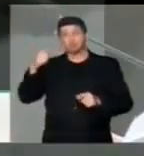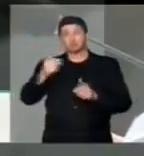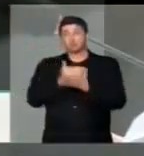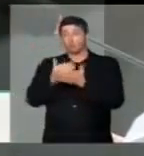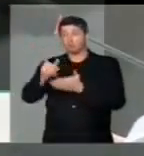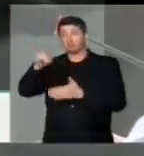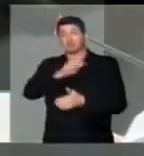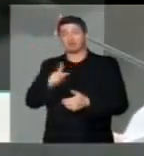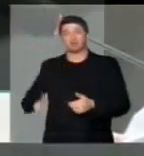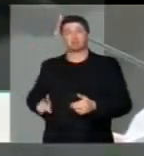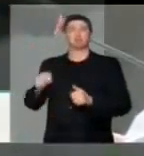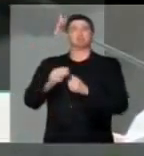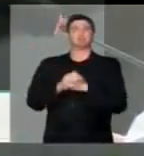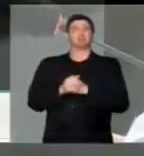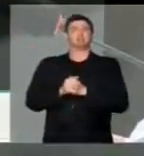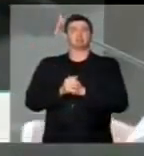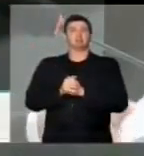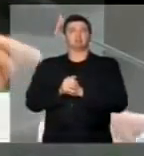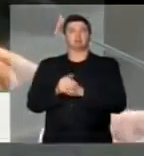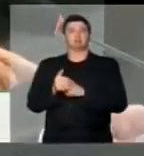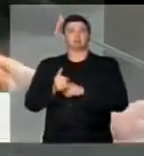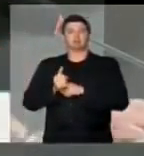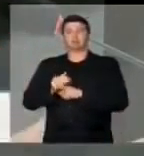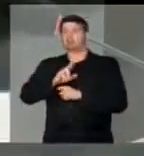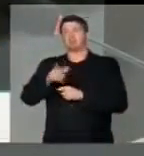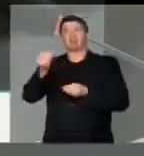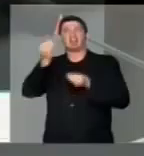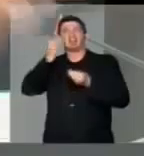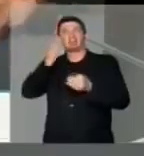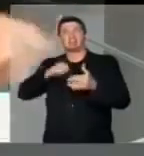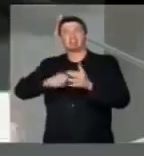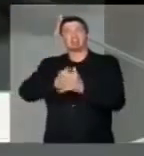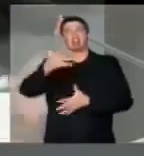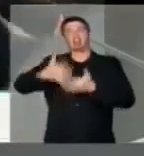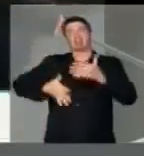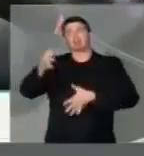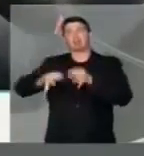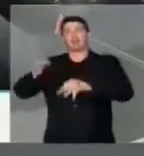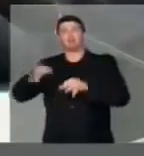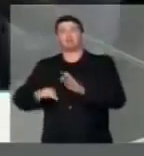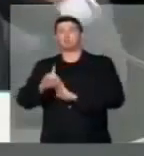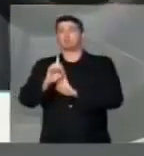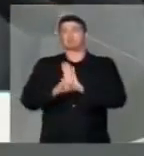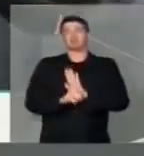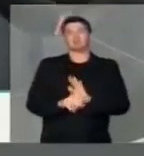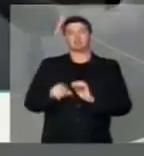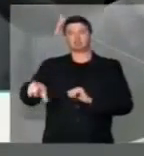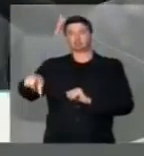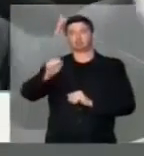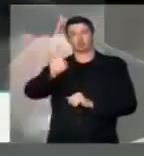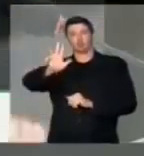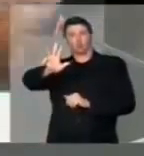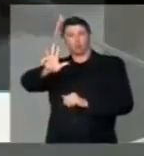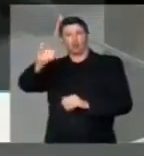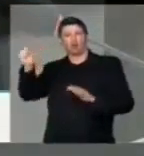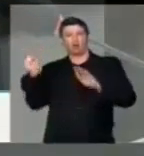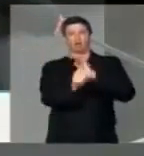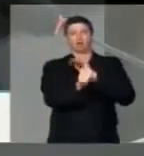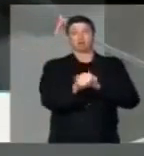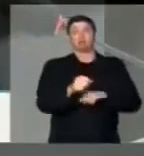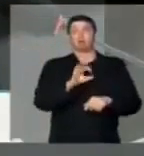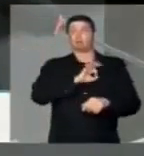contra. É o discurso populista para enganar, levar na boa-fé aqueles que vão